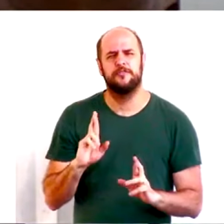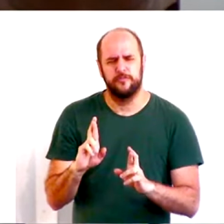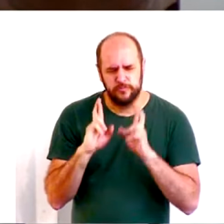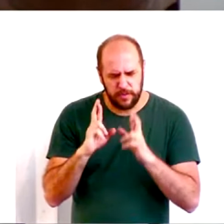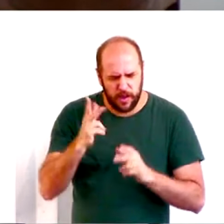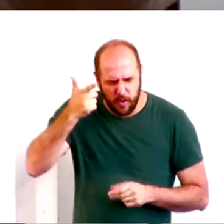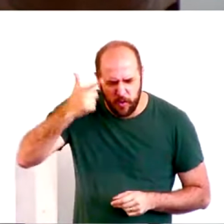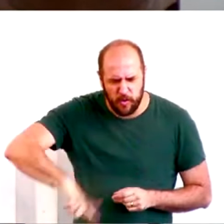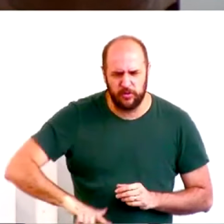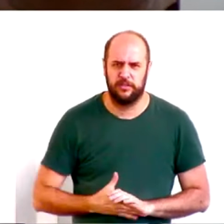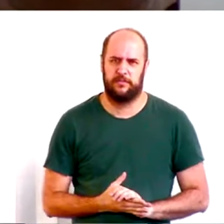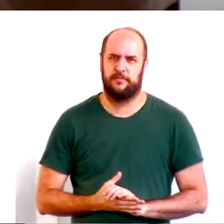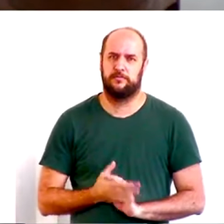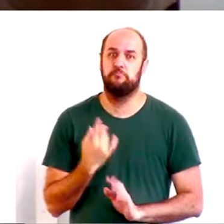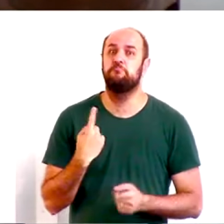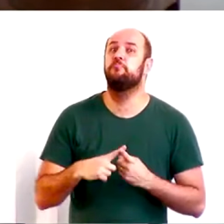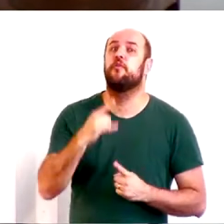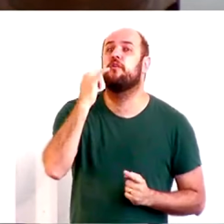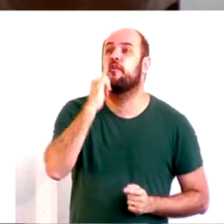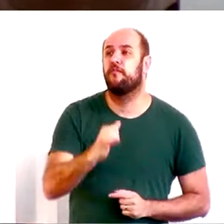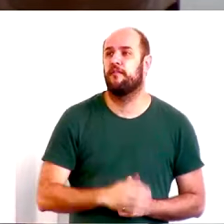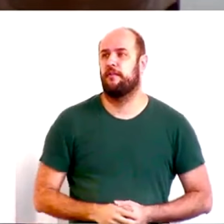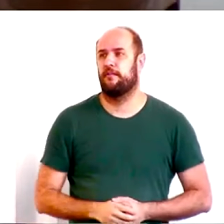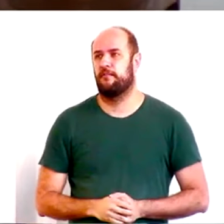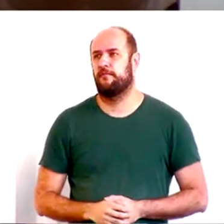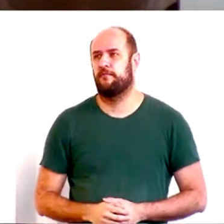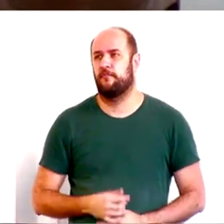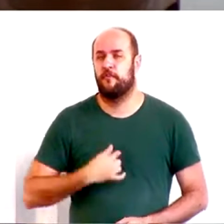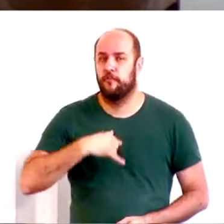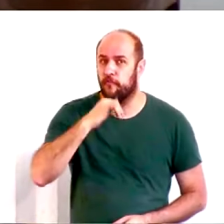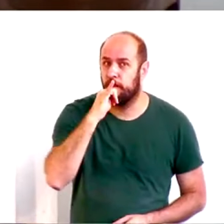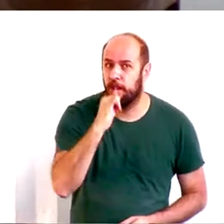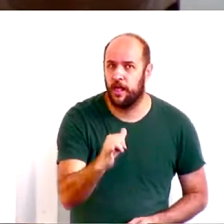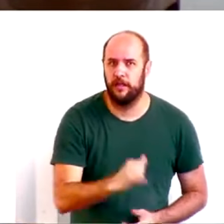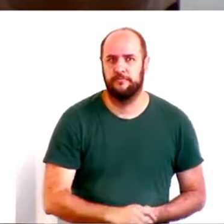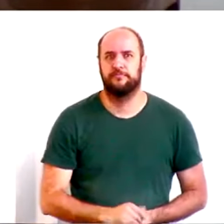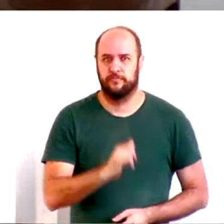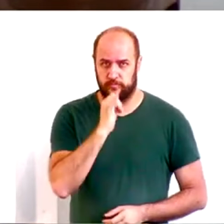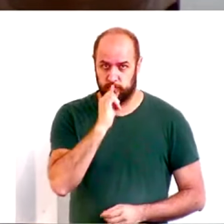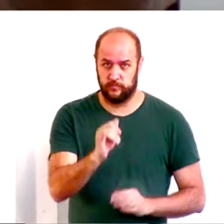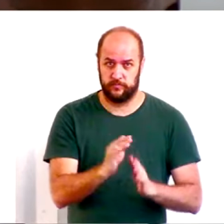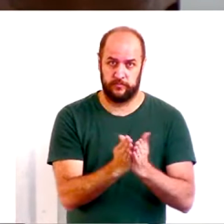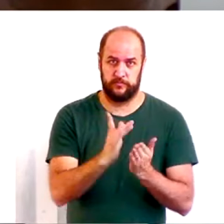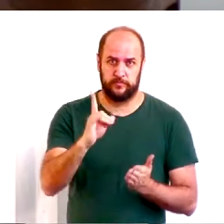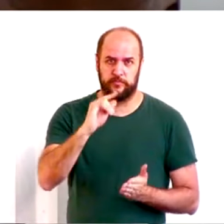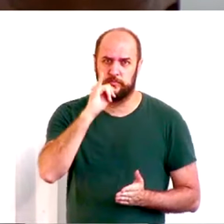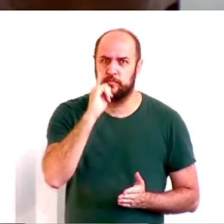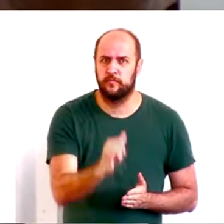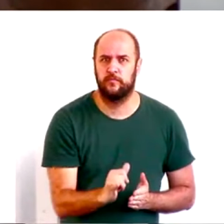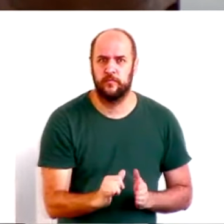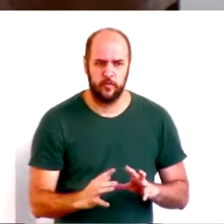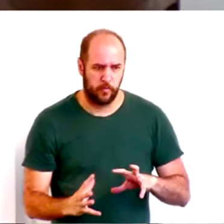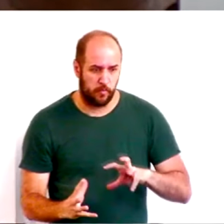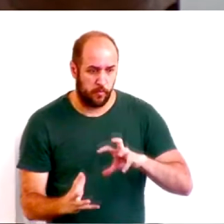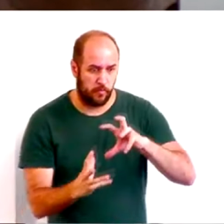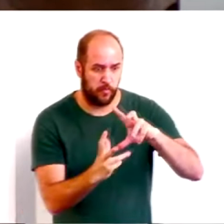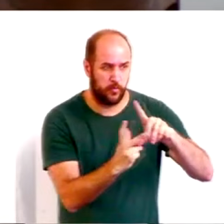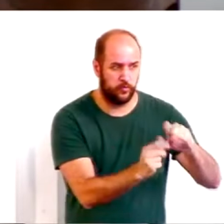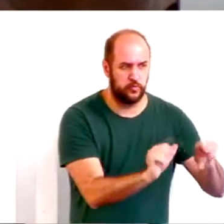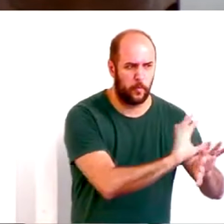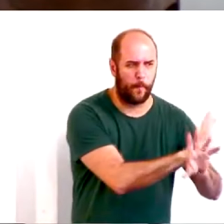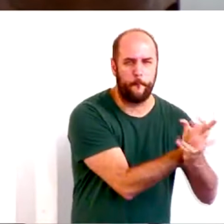e por que eu falo isso quando eu disse falando do texto Quando eu disse o mundo estava sem Deus